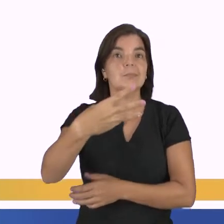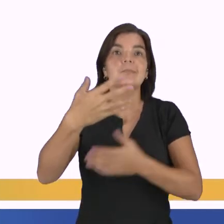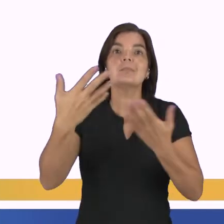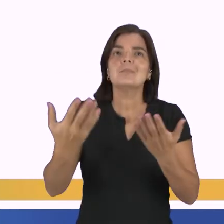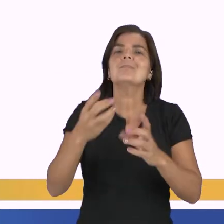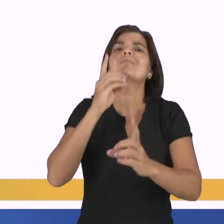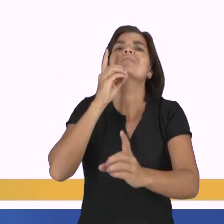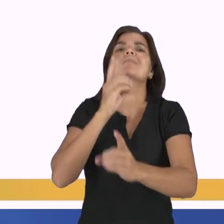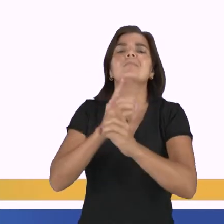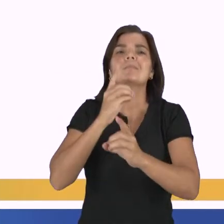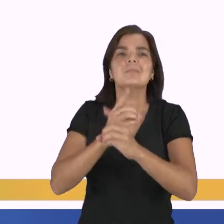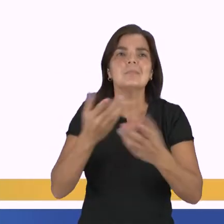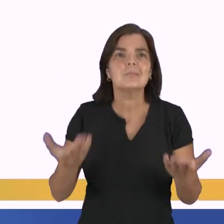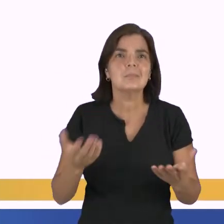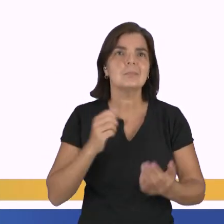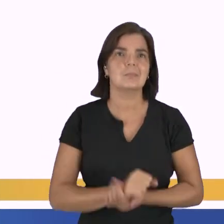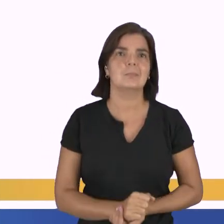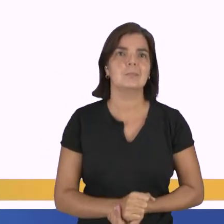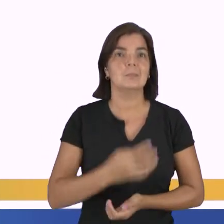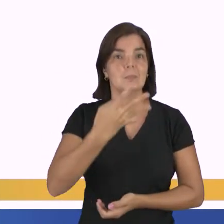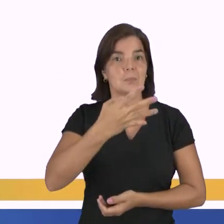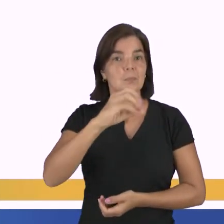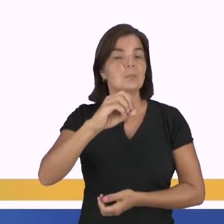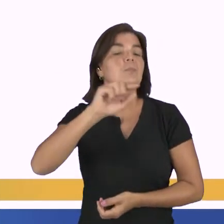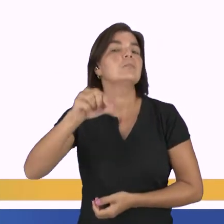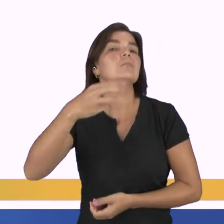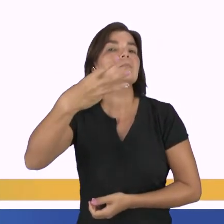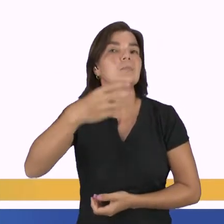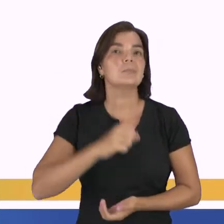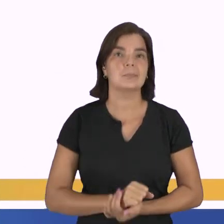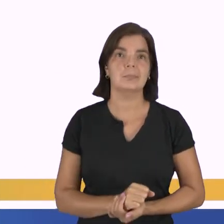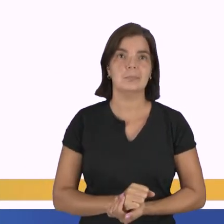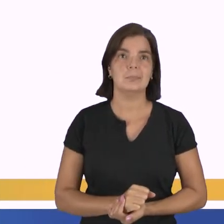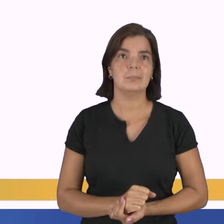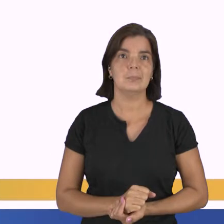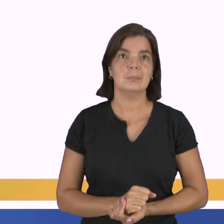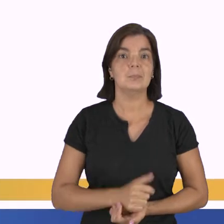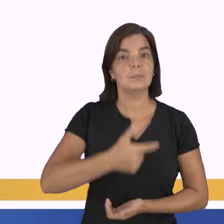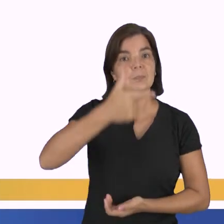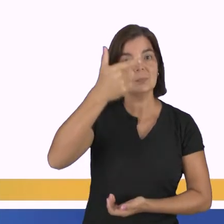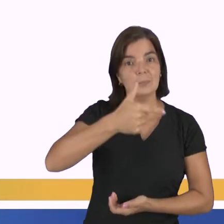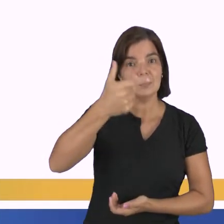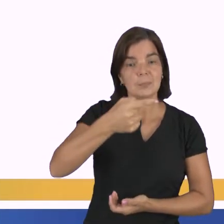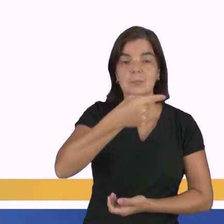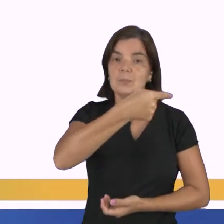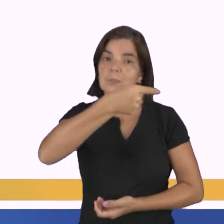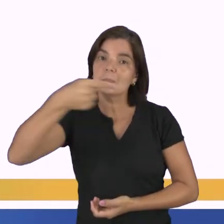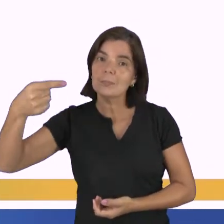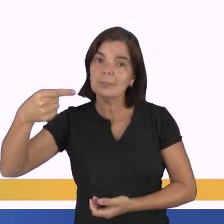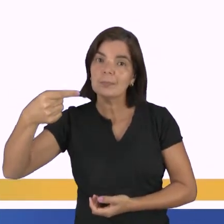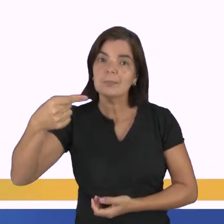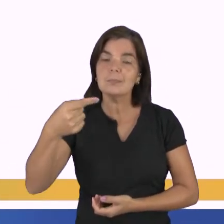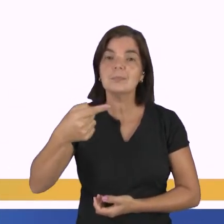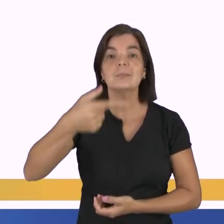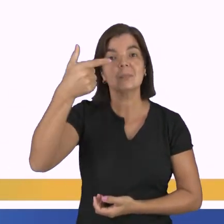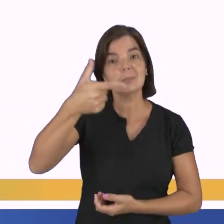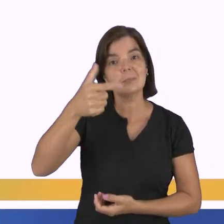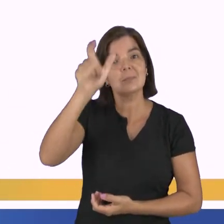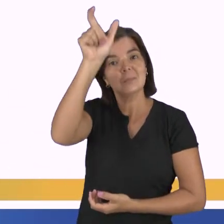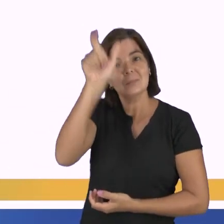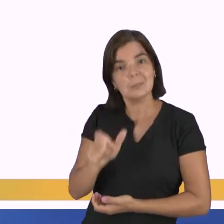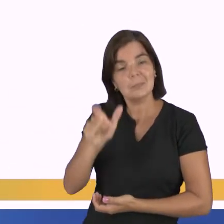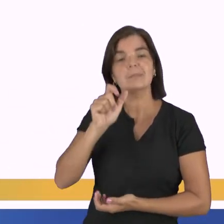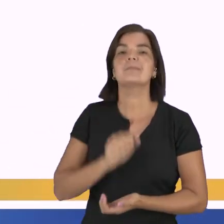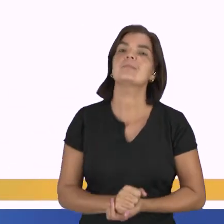então onde é que tá que o 40,3 desculpa onde é que tá o 40,3 Ele está na segunda linha e segundo a